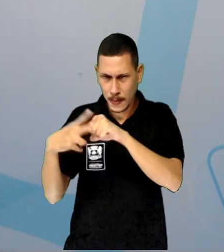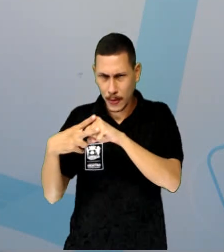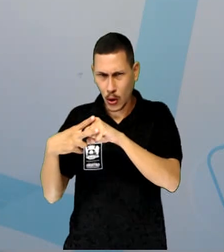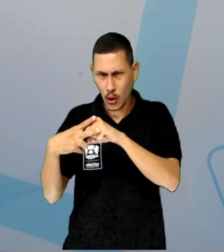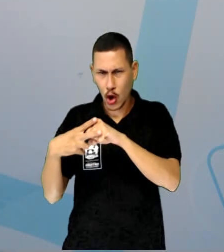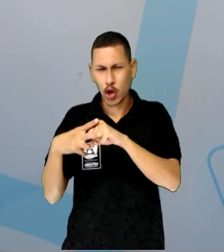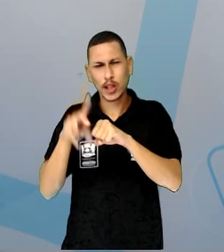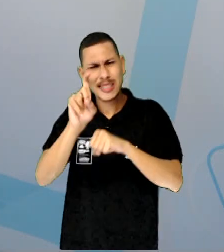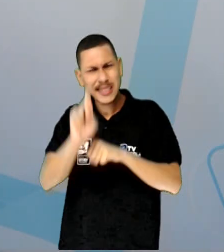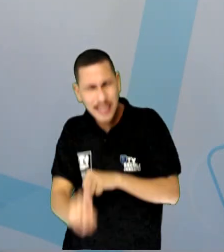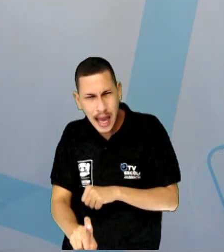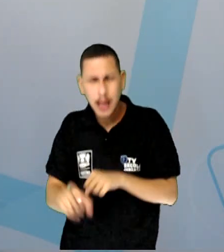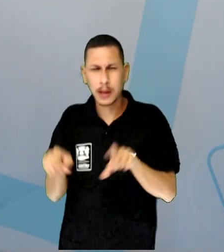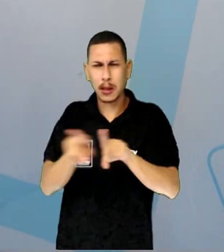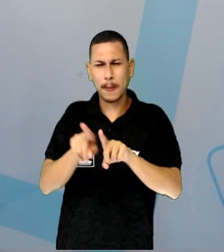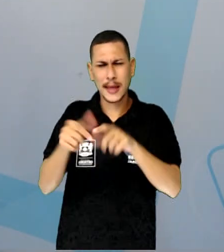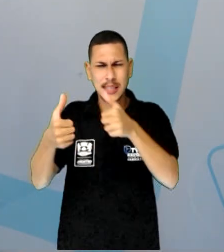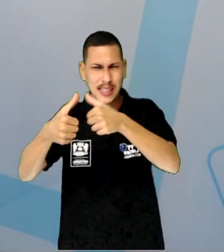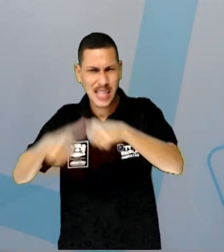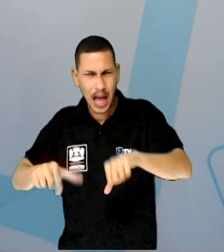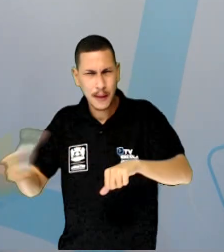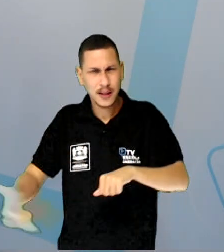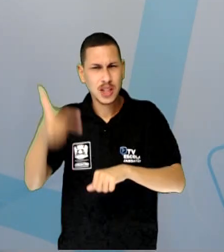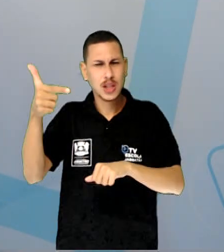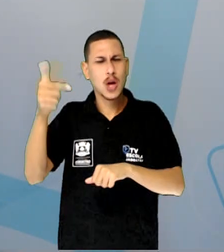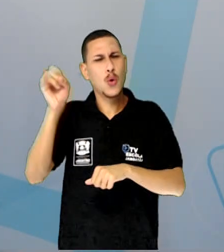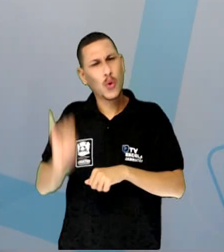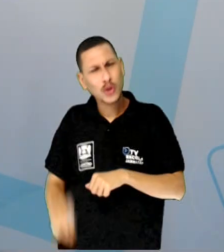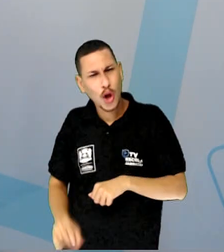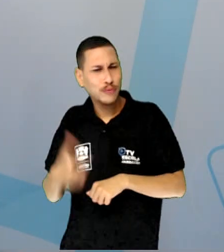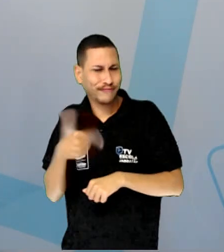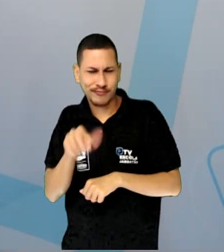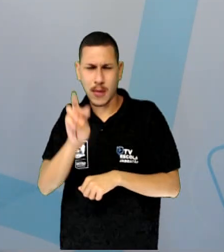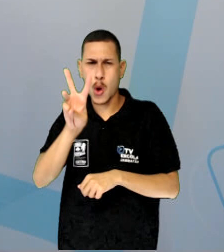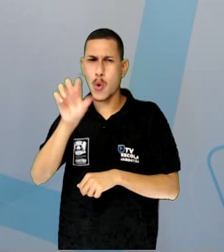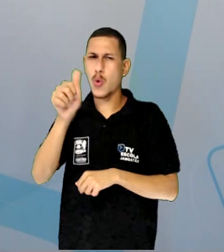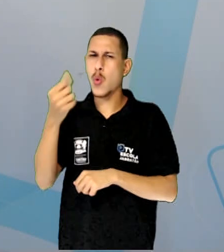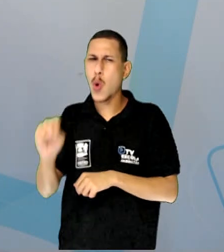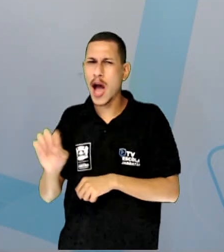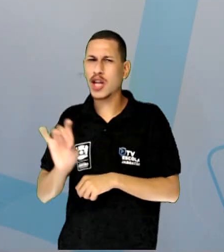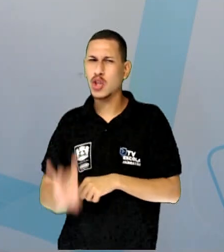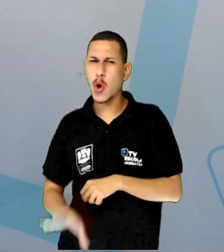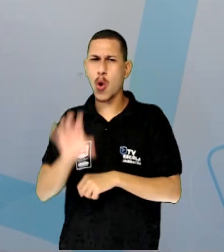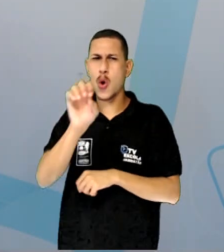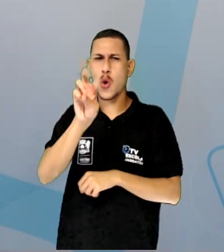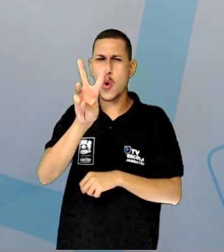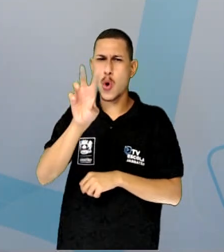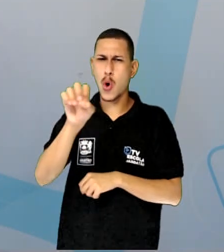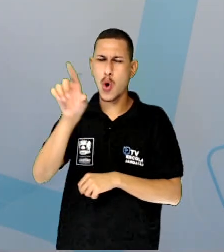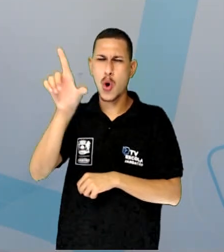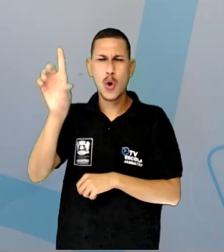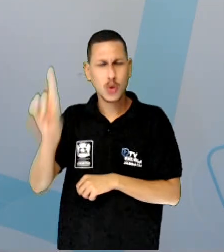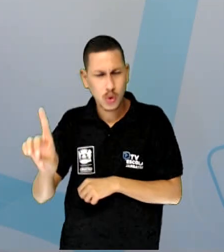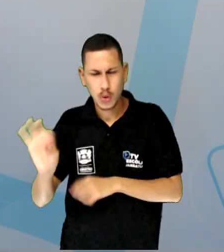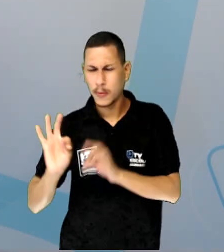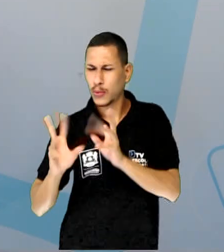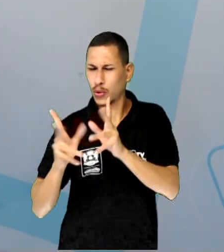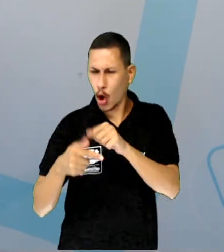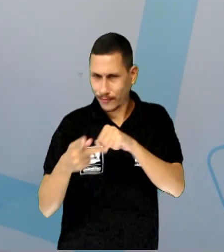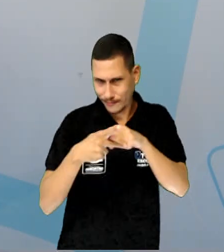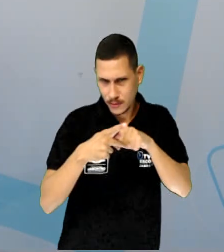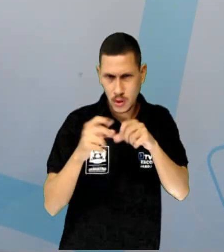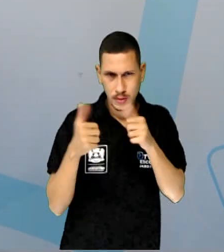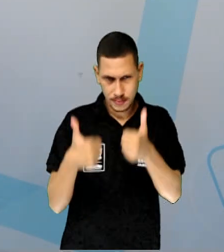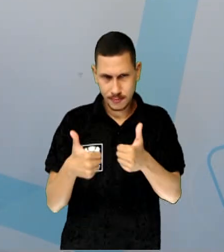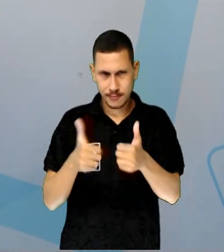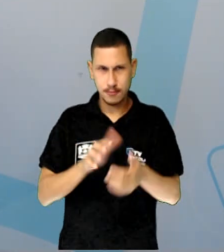Para a second conditional, a gente não tem was. A gente sempre vai ter were para todos os pronomes. Tudo bem?